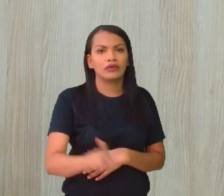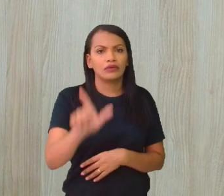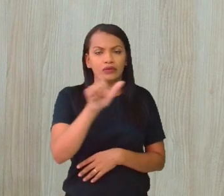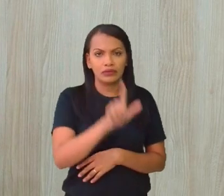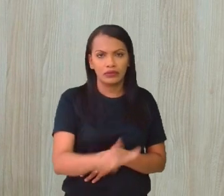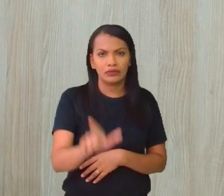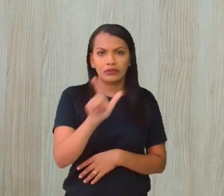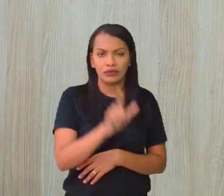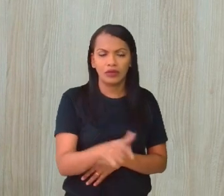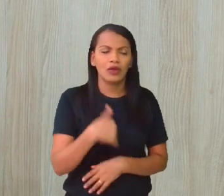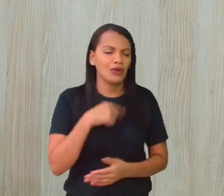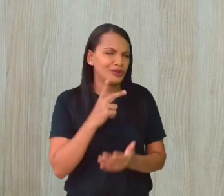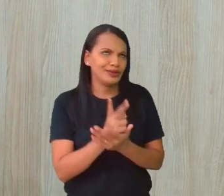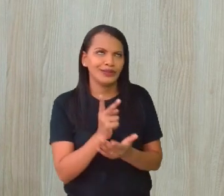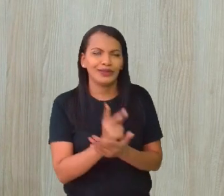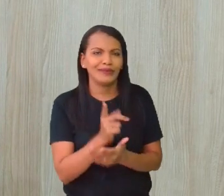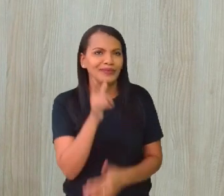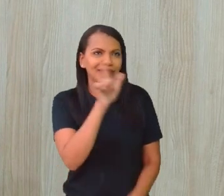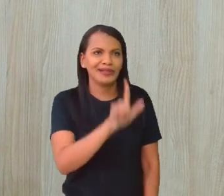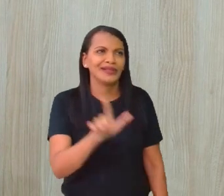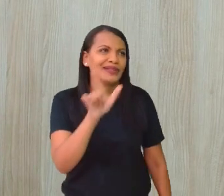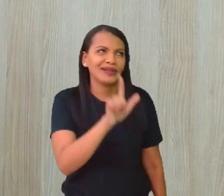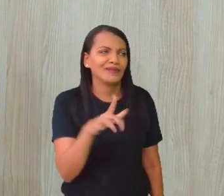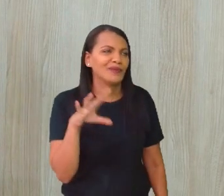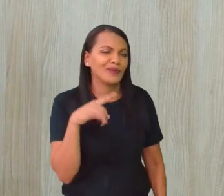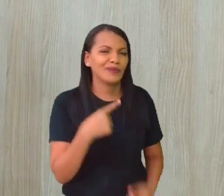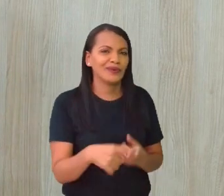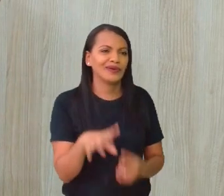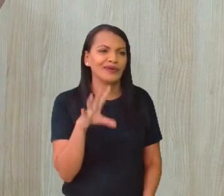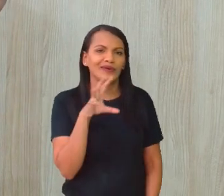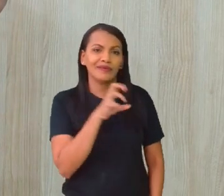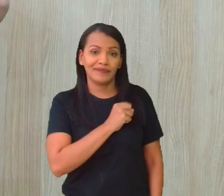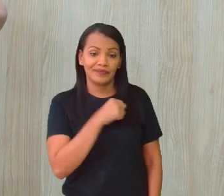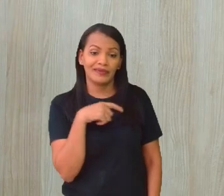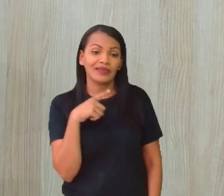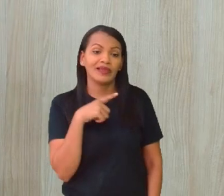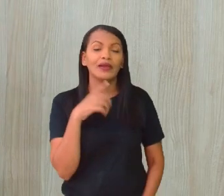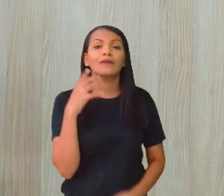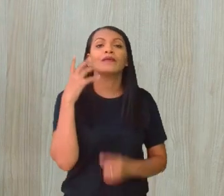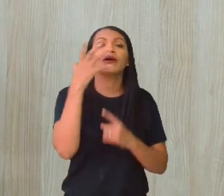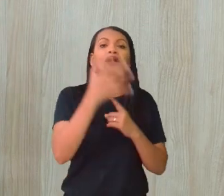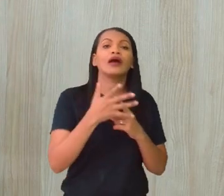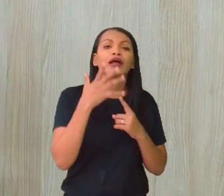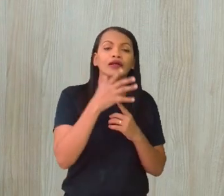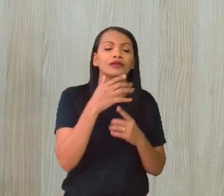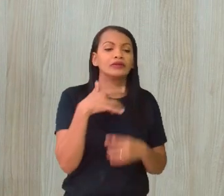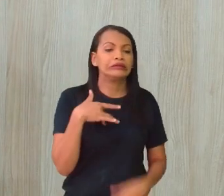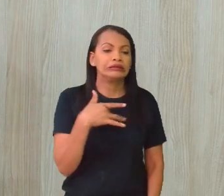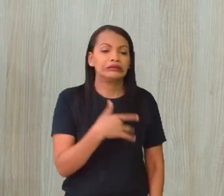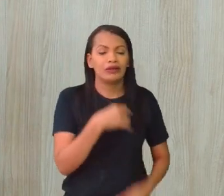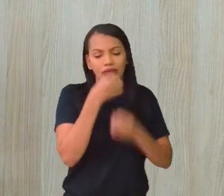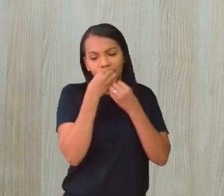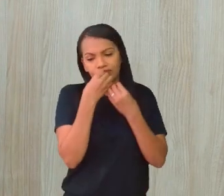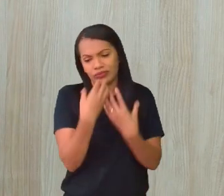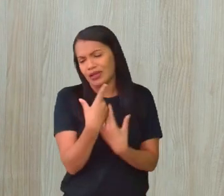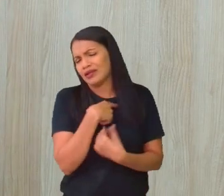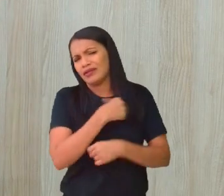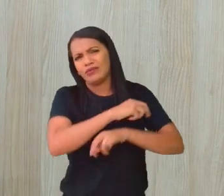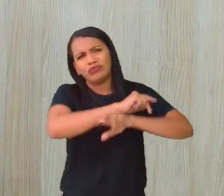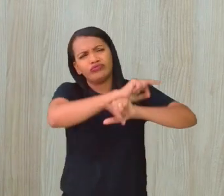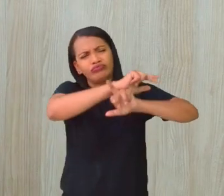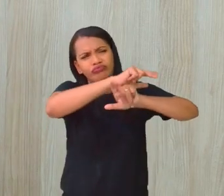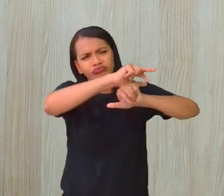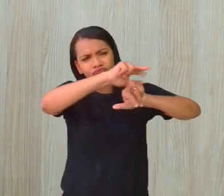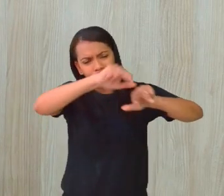enfio uma literatura, claro. né? A gente pode ter palestras sobre bem-estar, sobre muitas coisas, né,